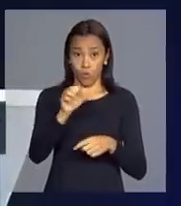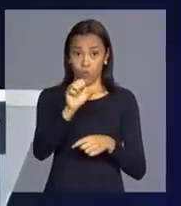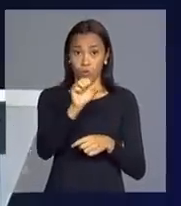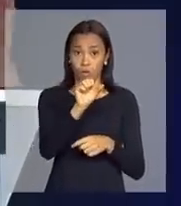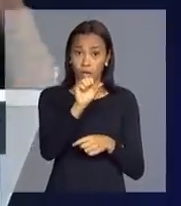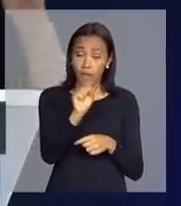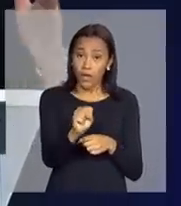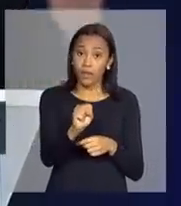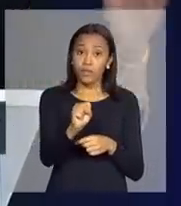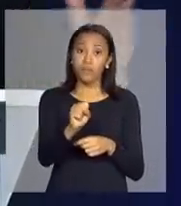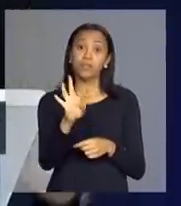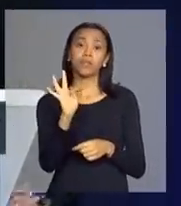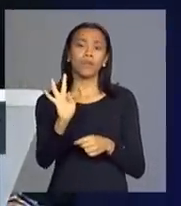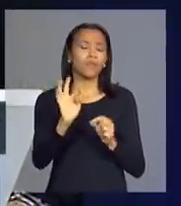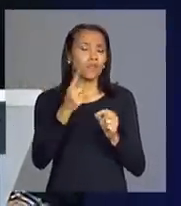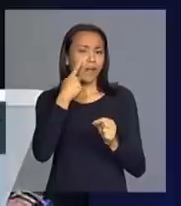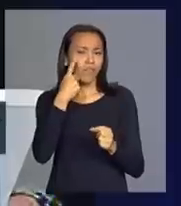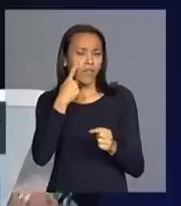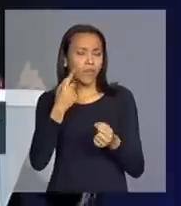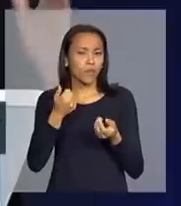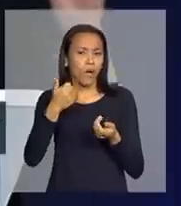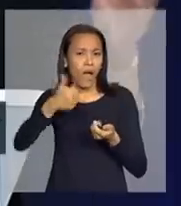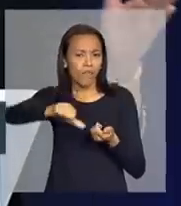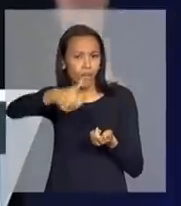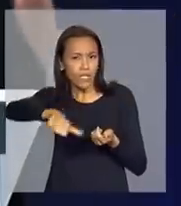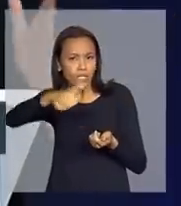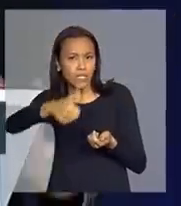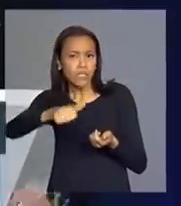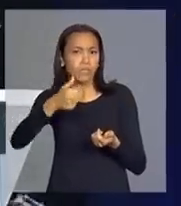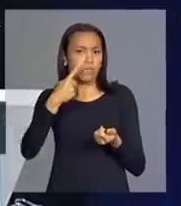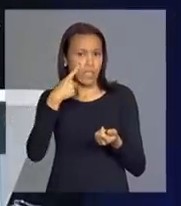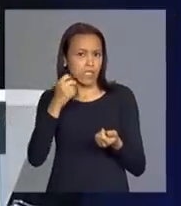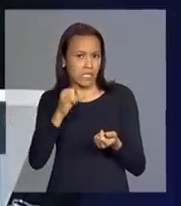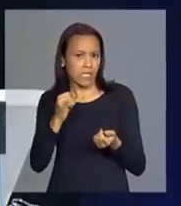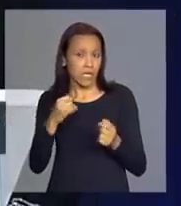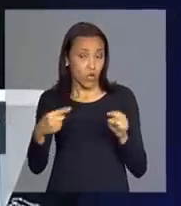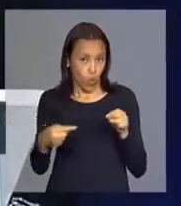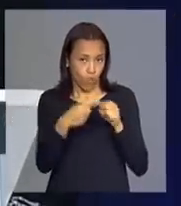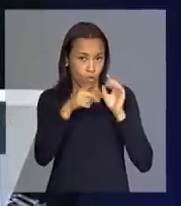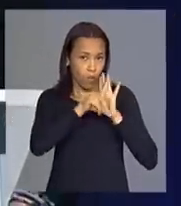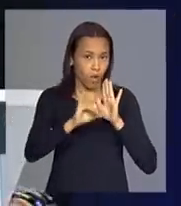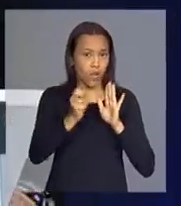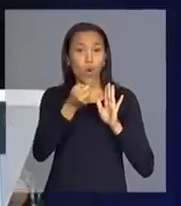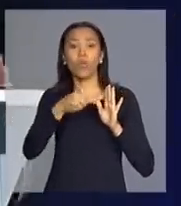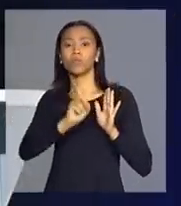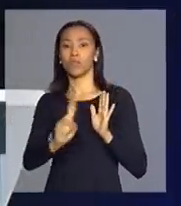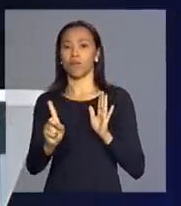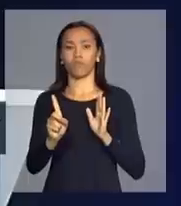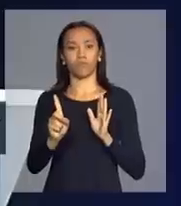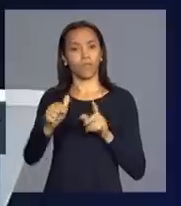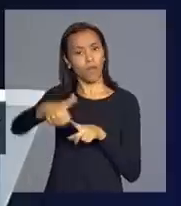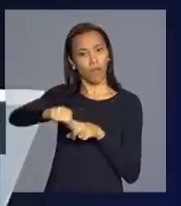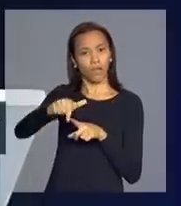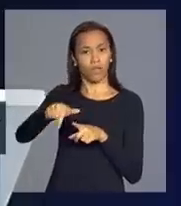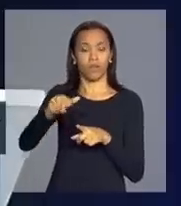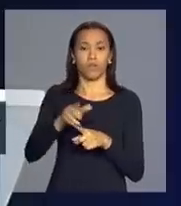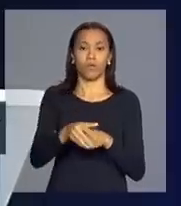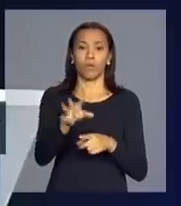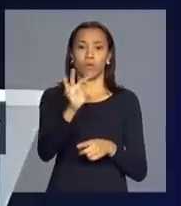Tribunal está avaliando essa questão, se é ou não é inconstitucional ou não. Assim sendo,